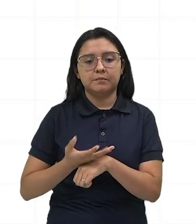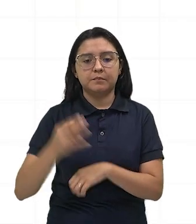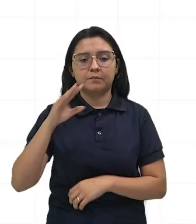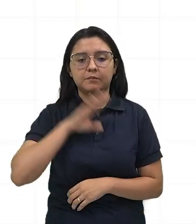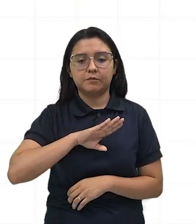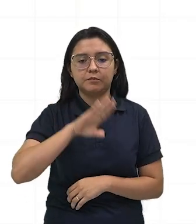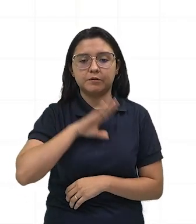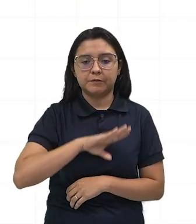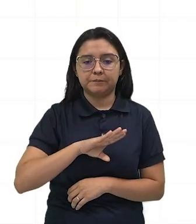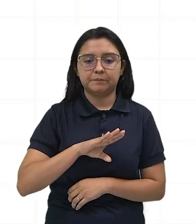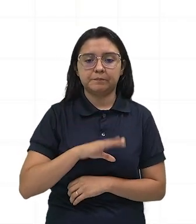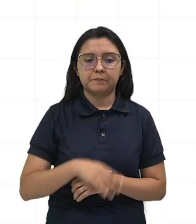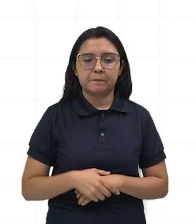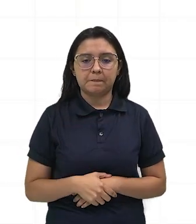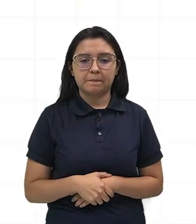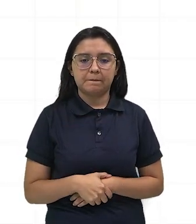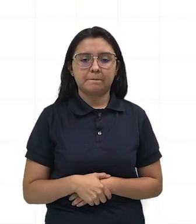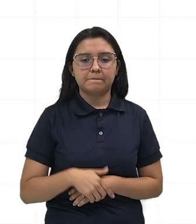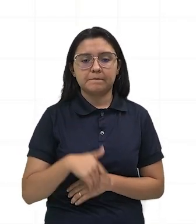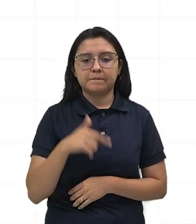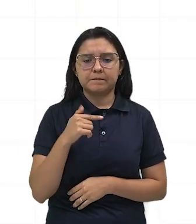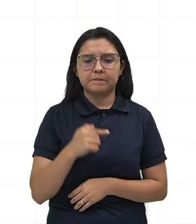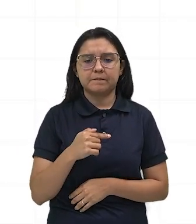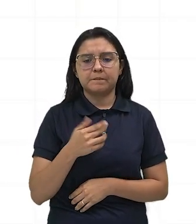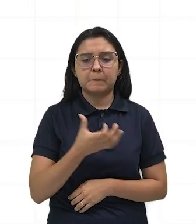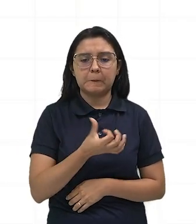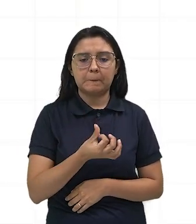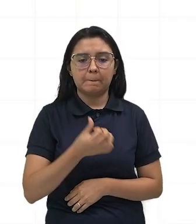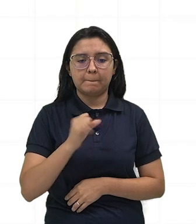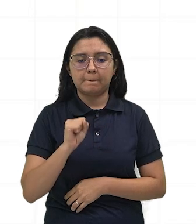7, 6 e 8.